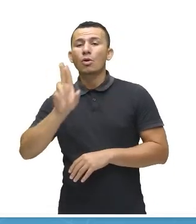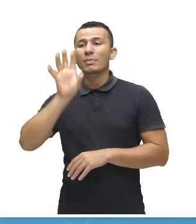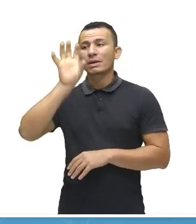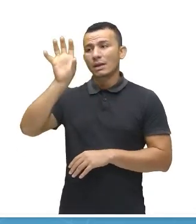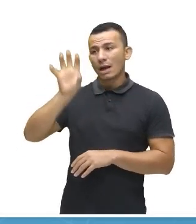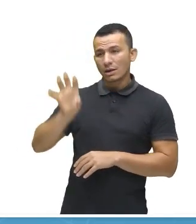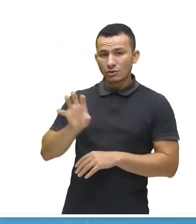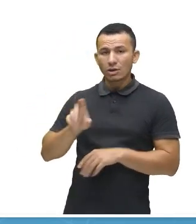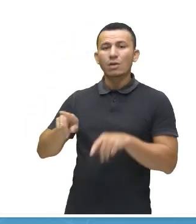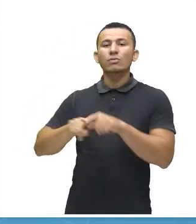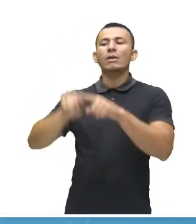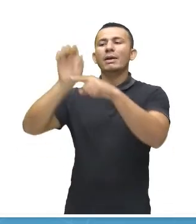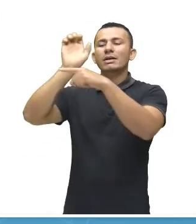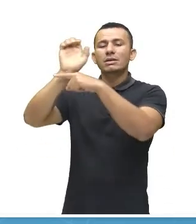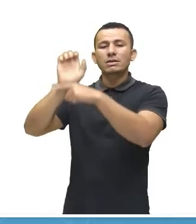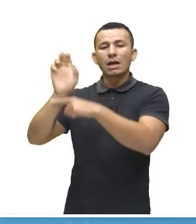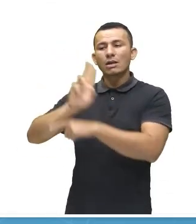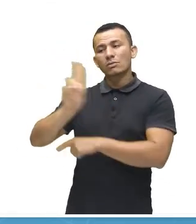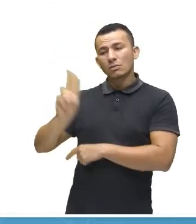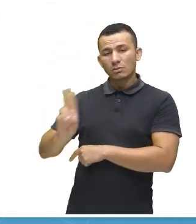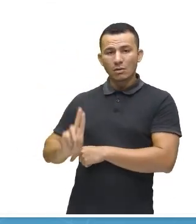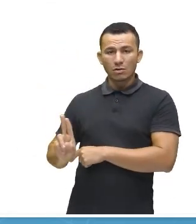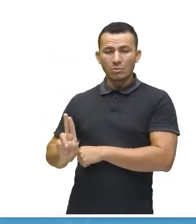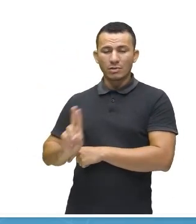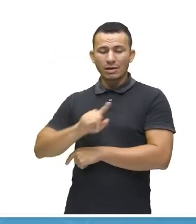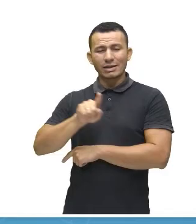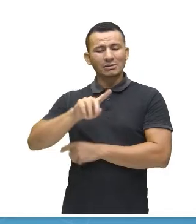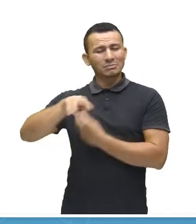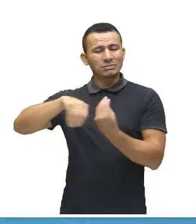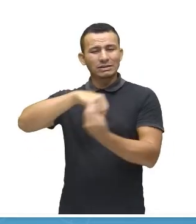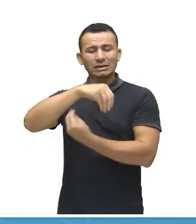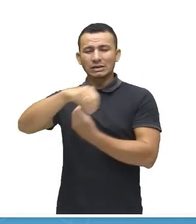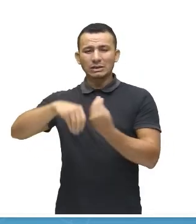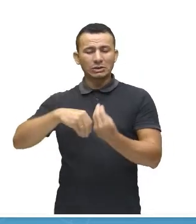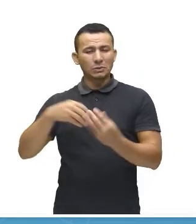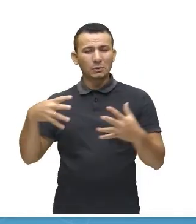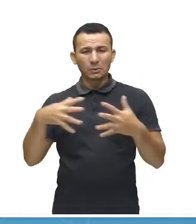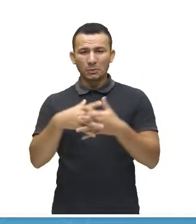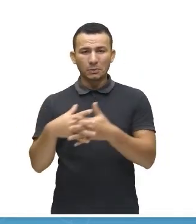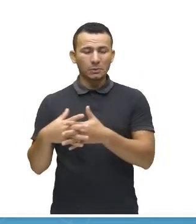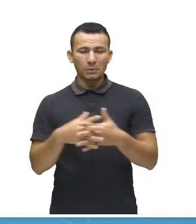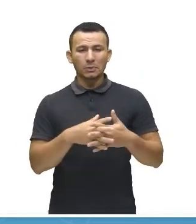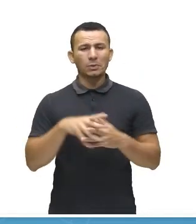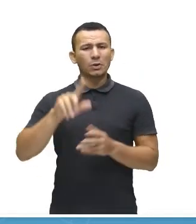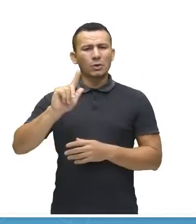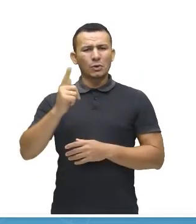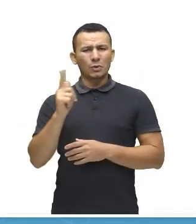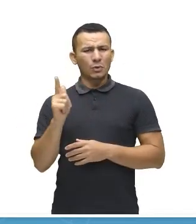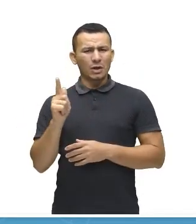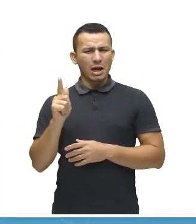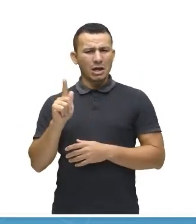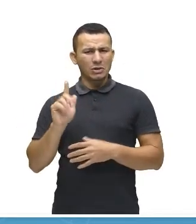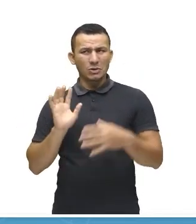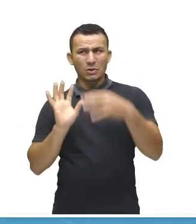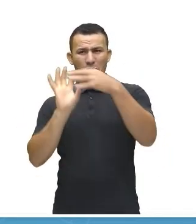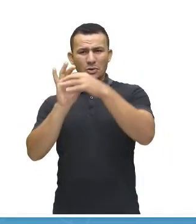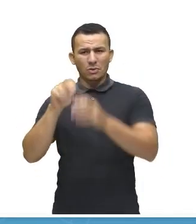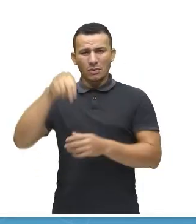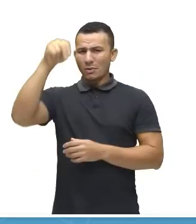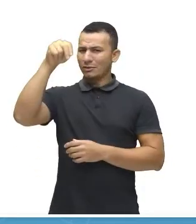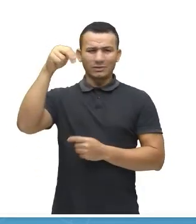dos estados, tá bom? Então, aí tá misturado, olha, porque Goiás não é norte, São Paulo não é norte,